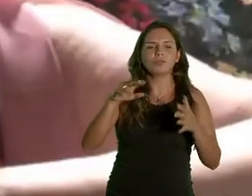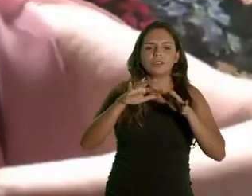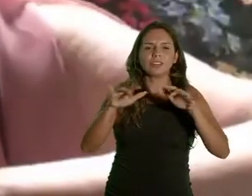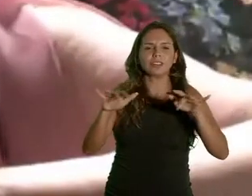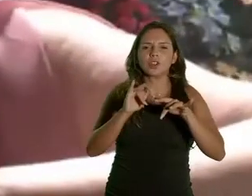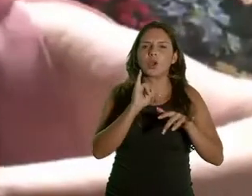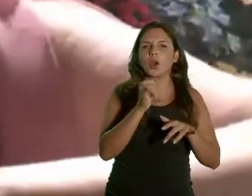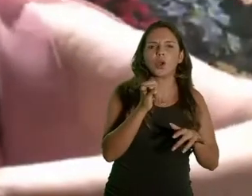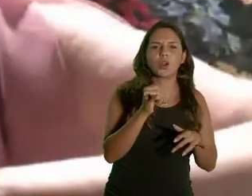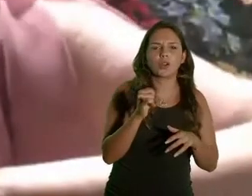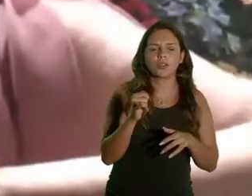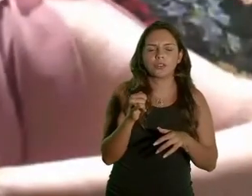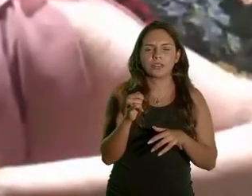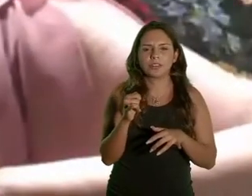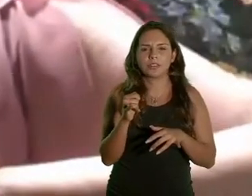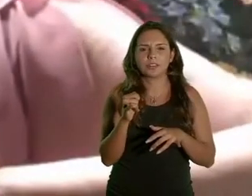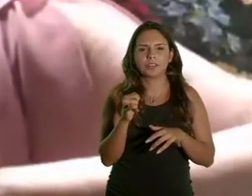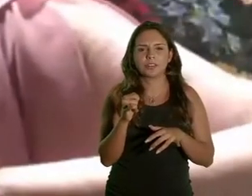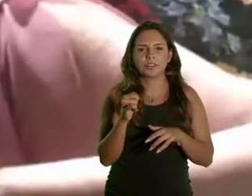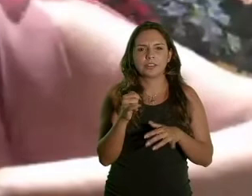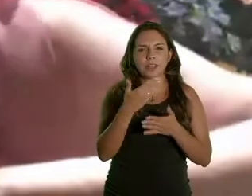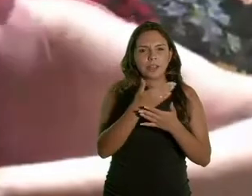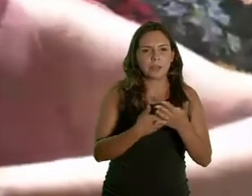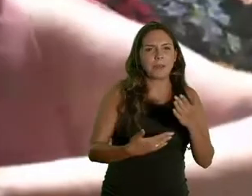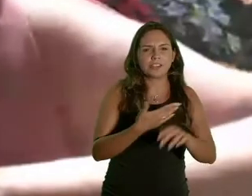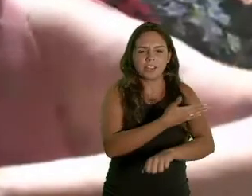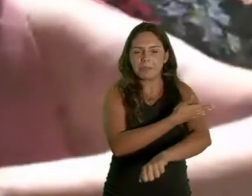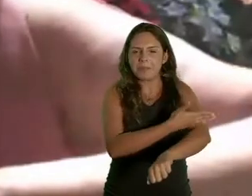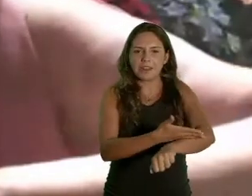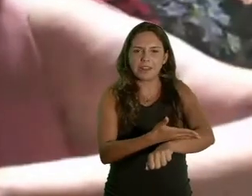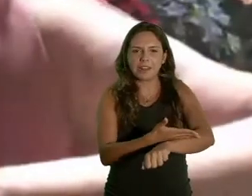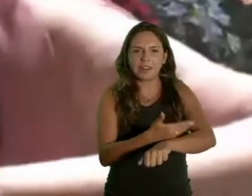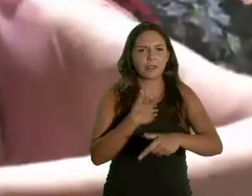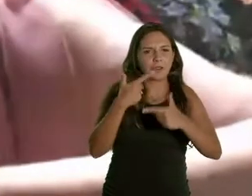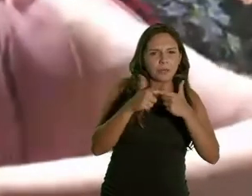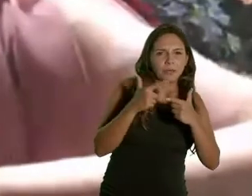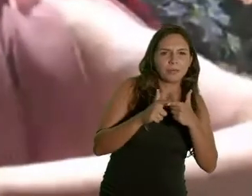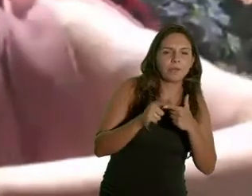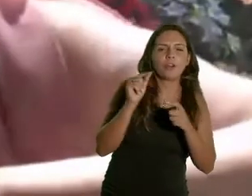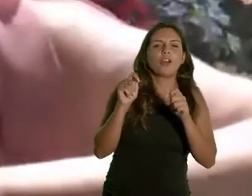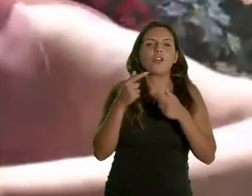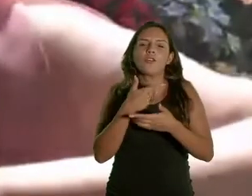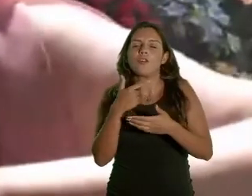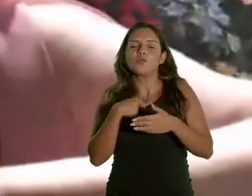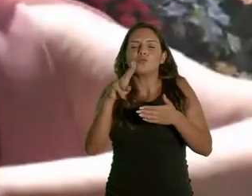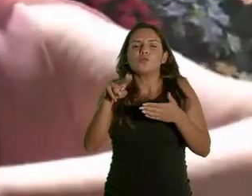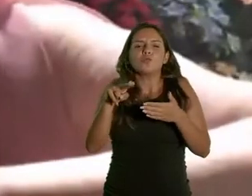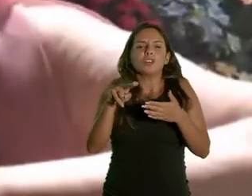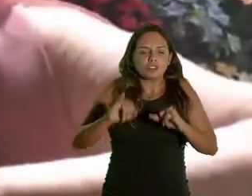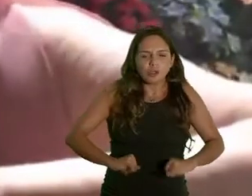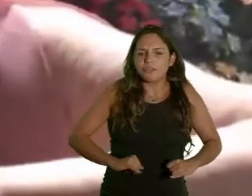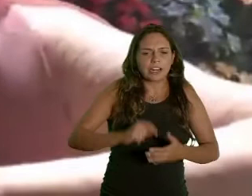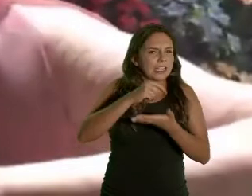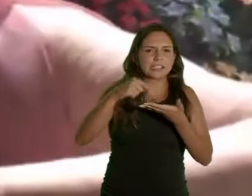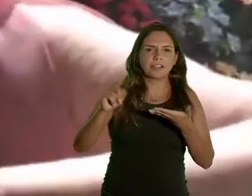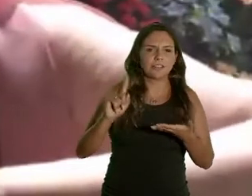crônica falando assim, ai, a página está em branco, eu não estou passando esse problema, o que eu vou escrever, estou sofrendo.